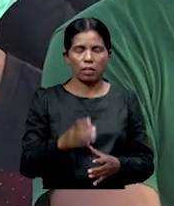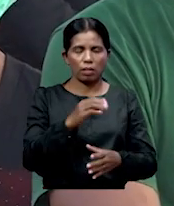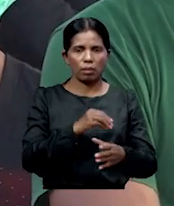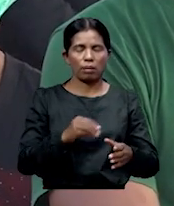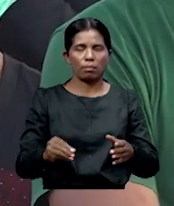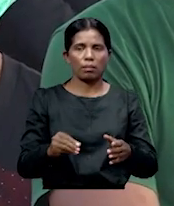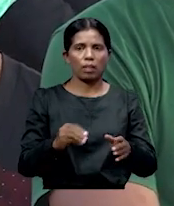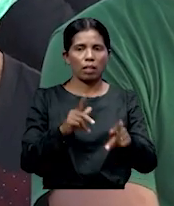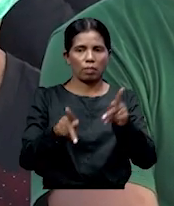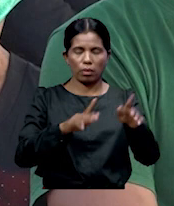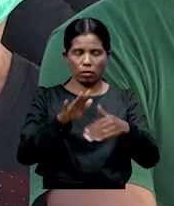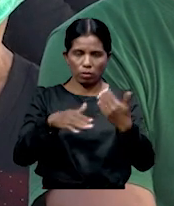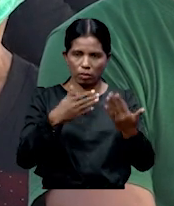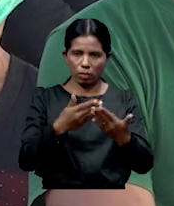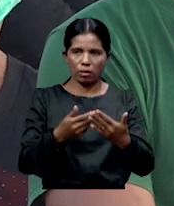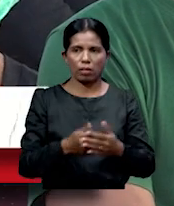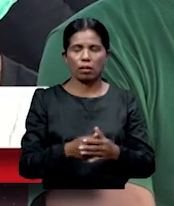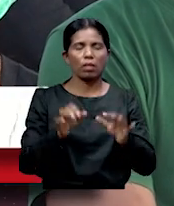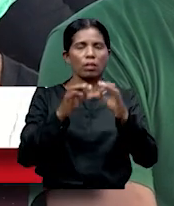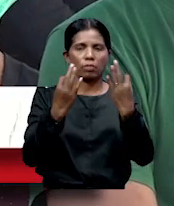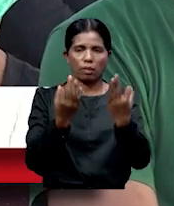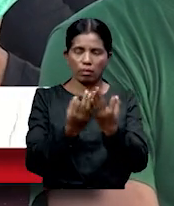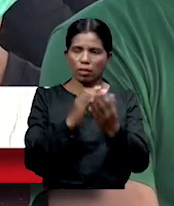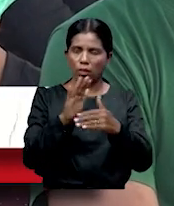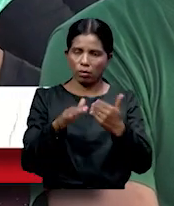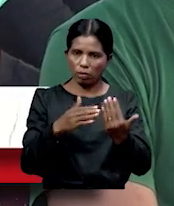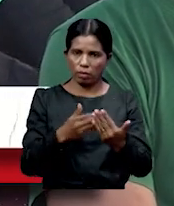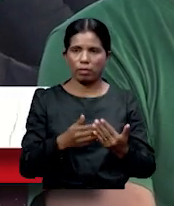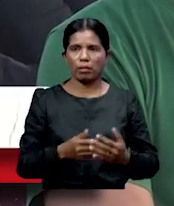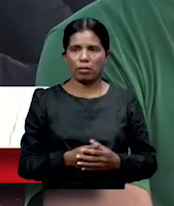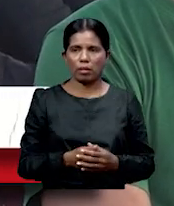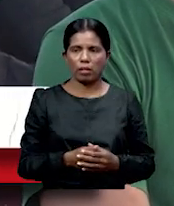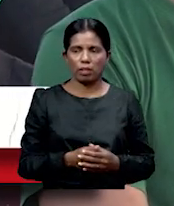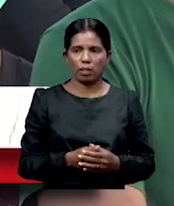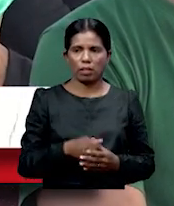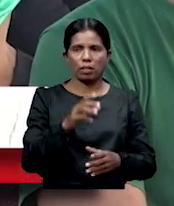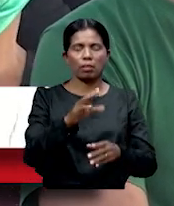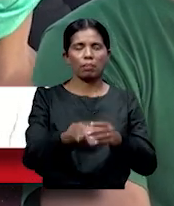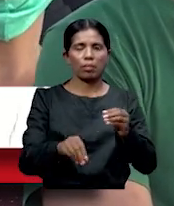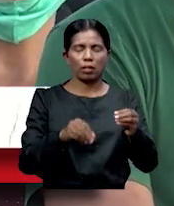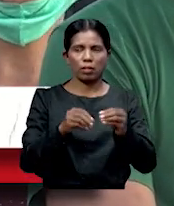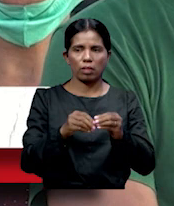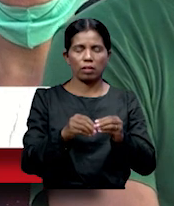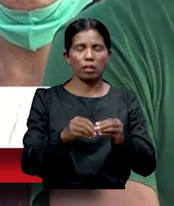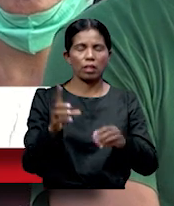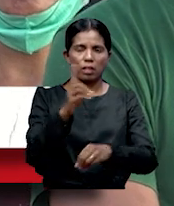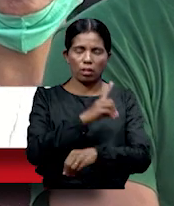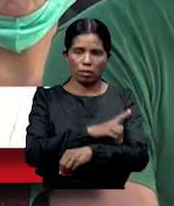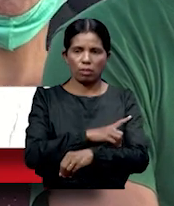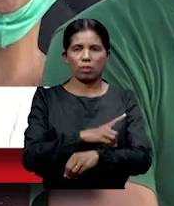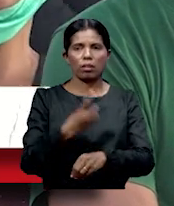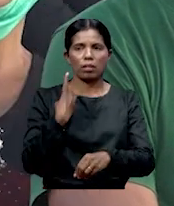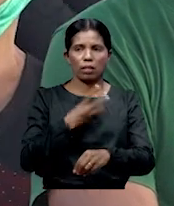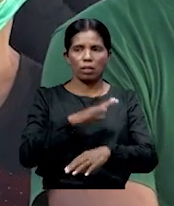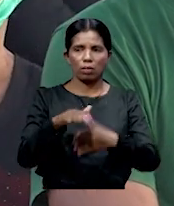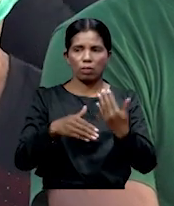Roto, ba família Roto, comandante Sira, durante o loro hira, e to Roto